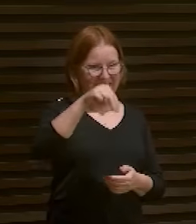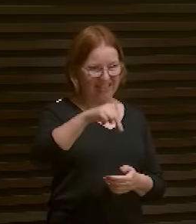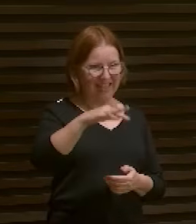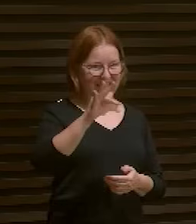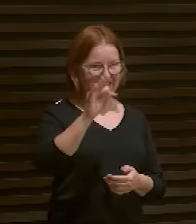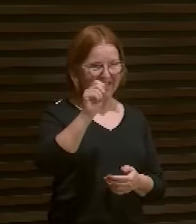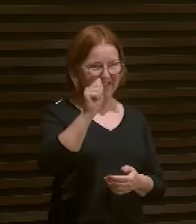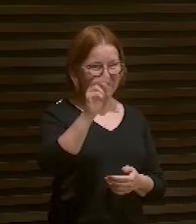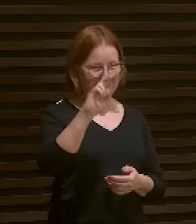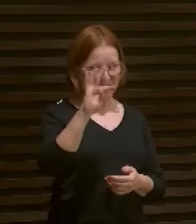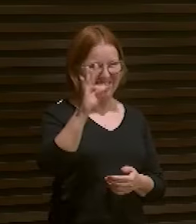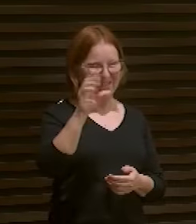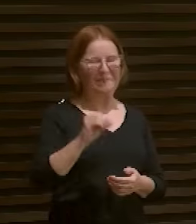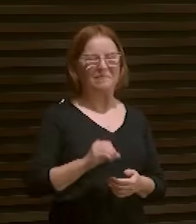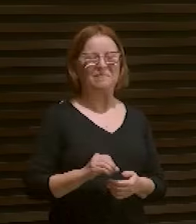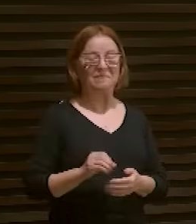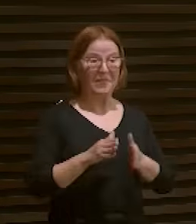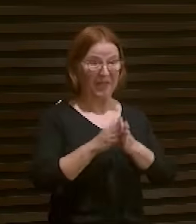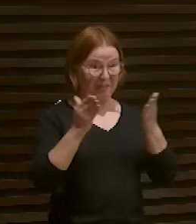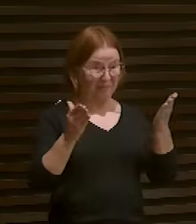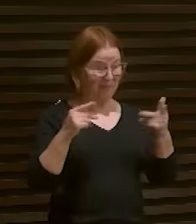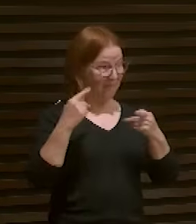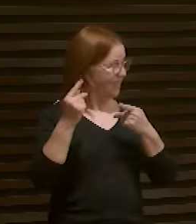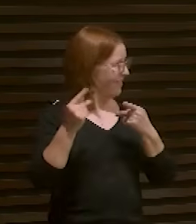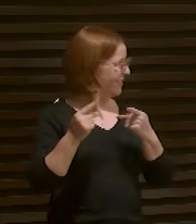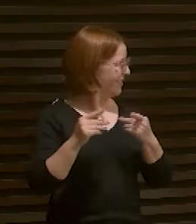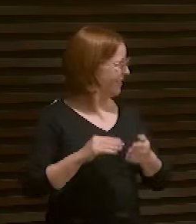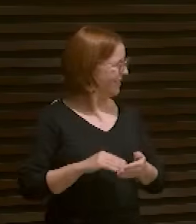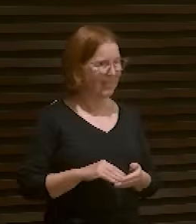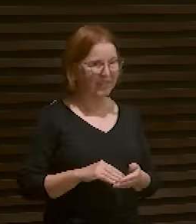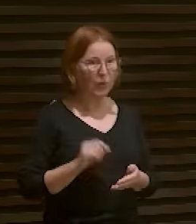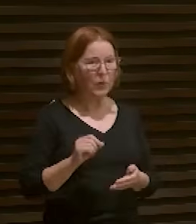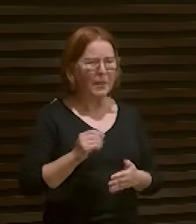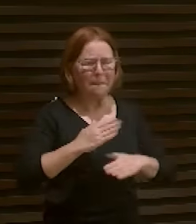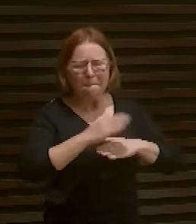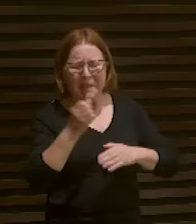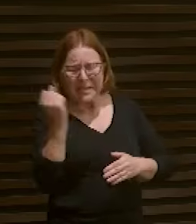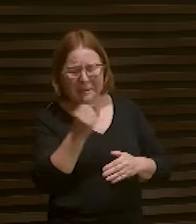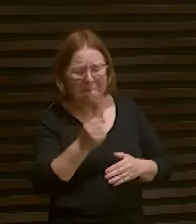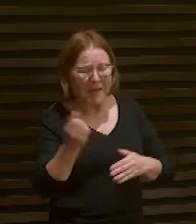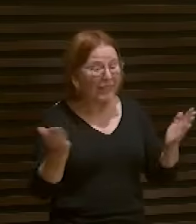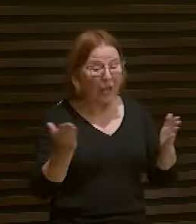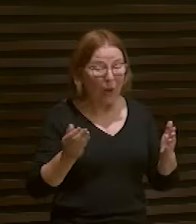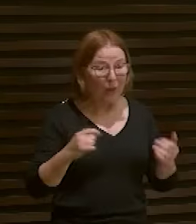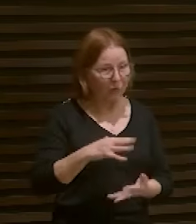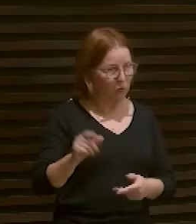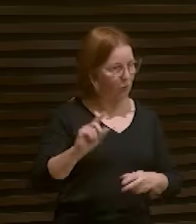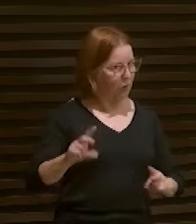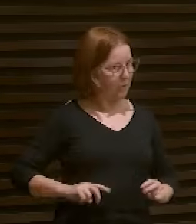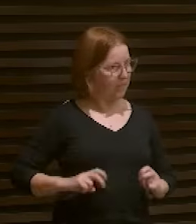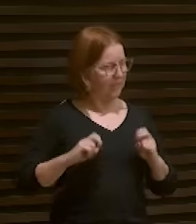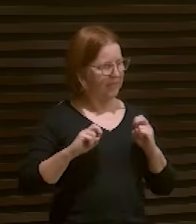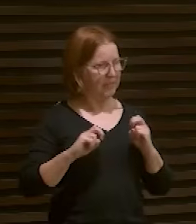terra. Pronto. É só você ver o que mais mata hoje no mundo. Você vai descobrir que não é câncer, que